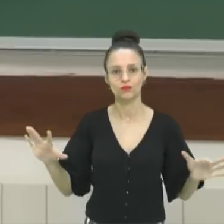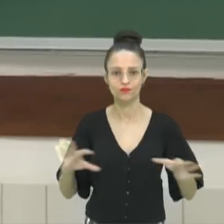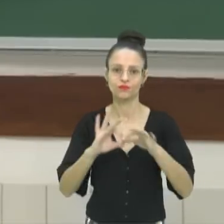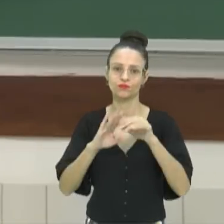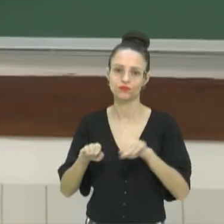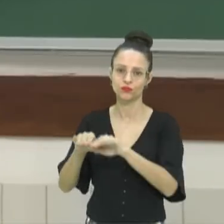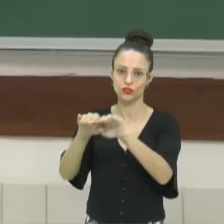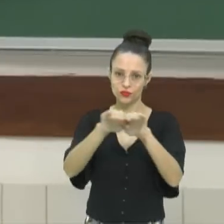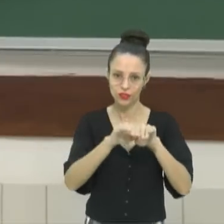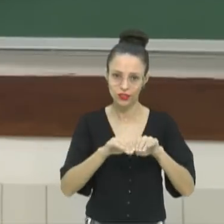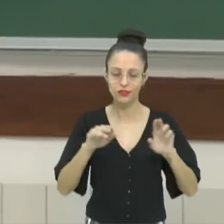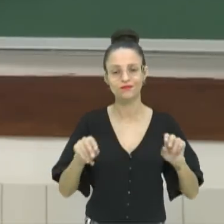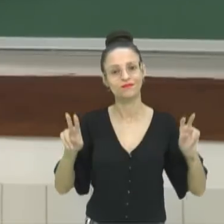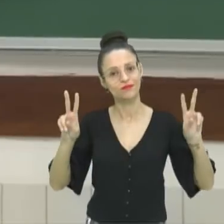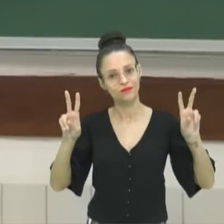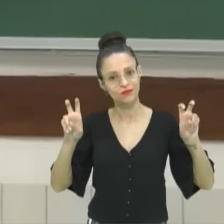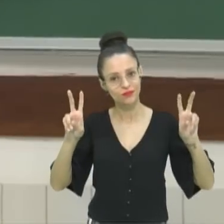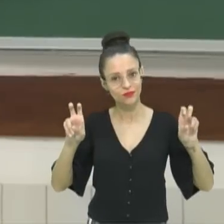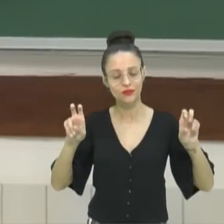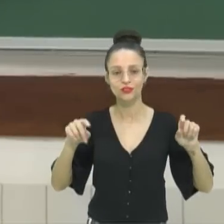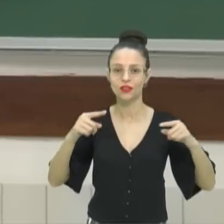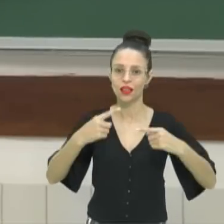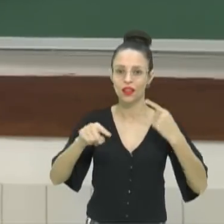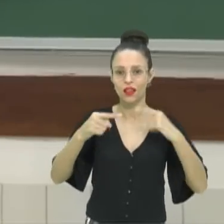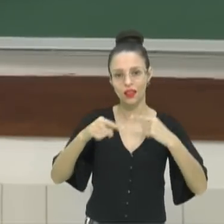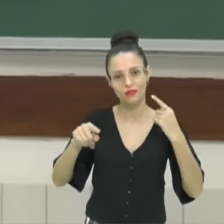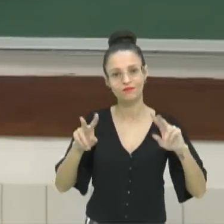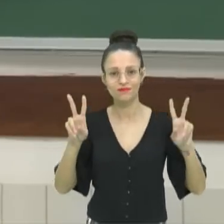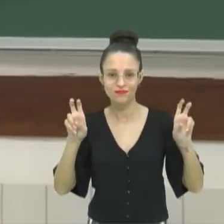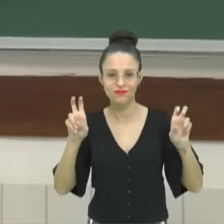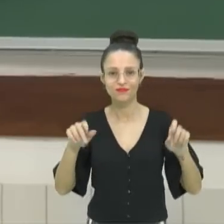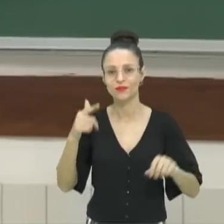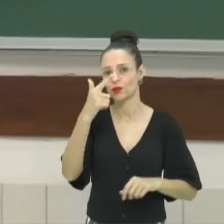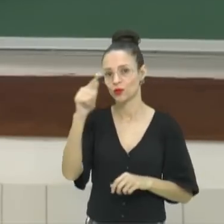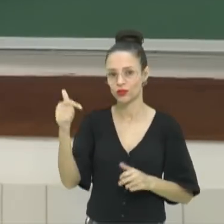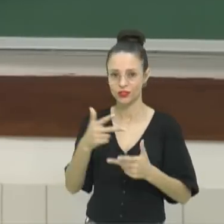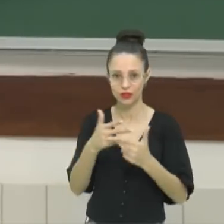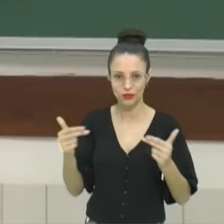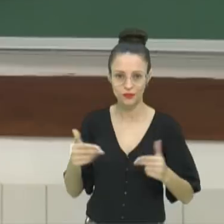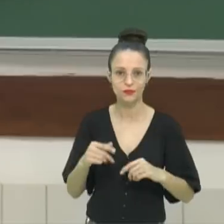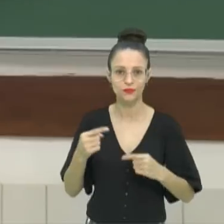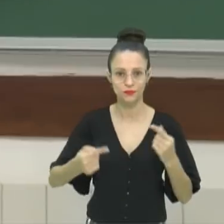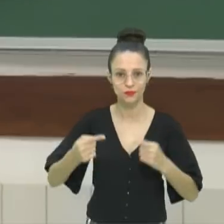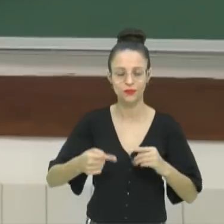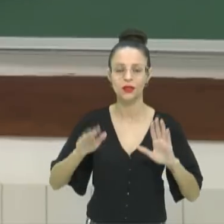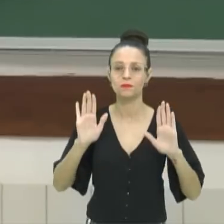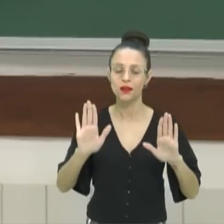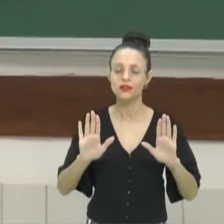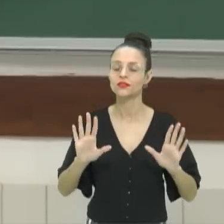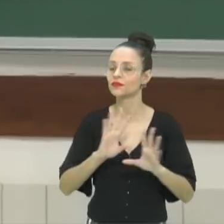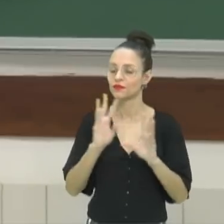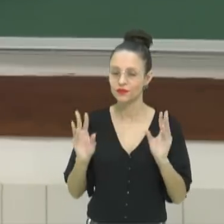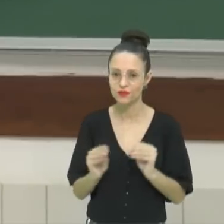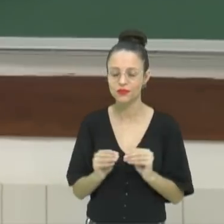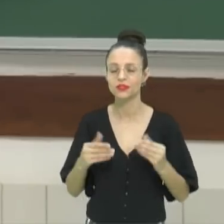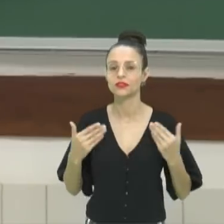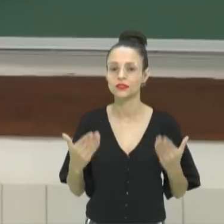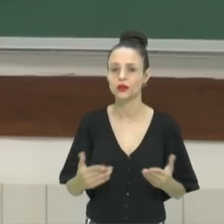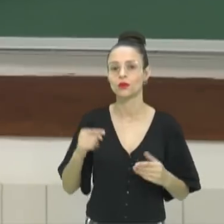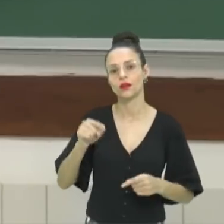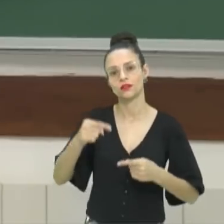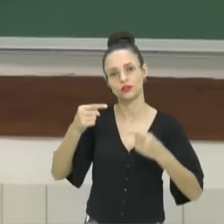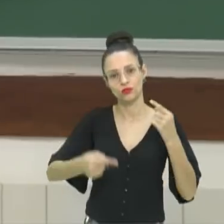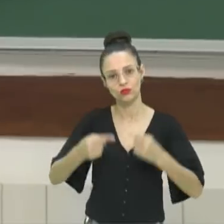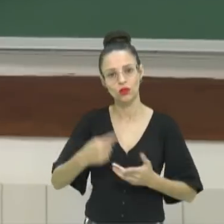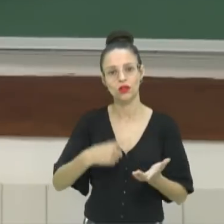unificaram. Entre aspas, divergia muito, né? Isso é outra discussão. Mas, enfim, nessa